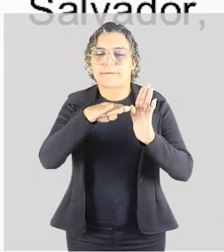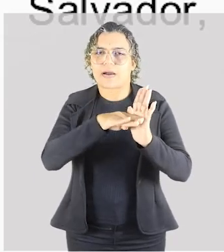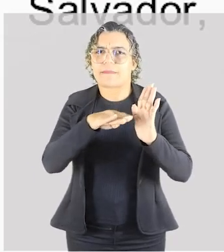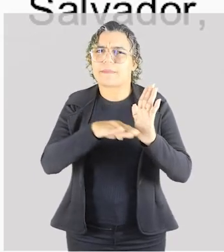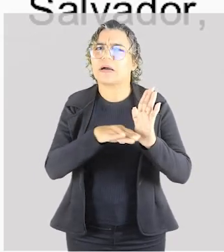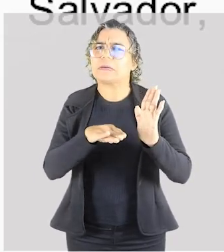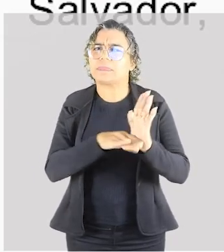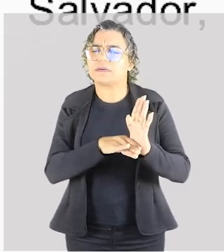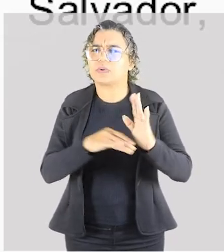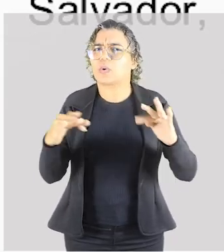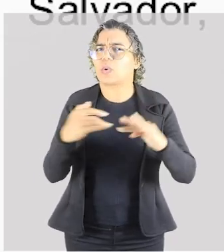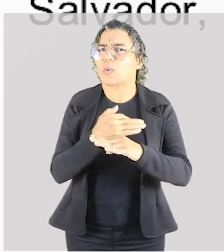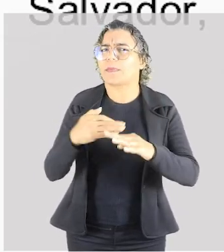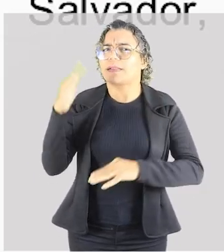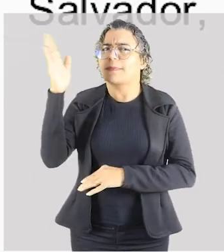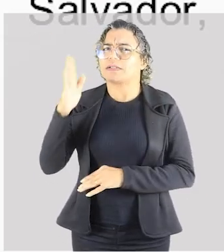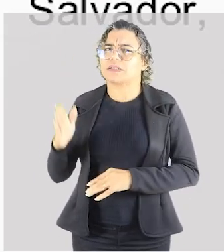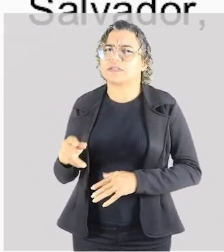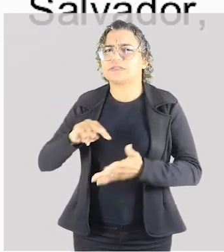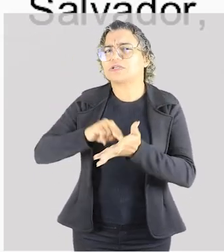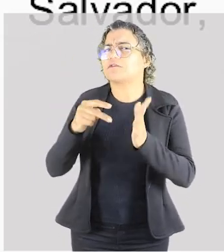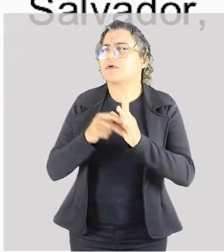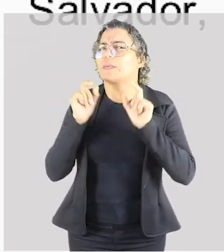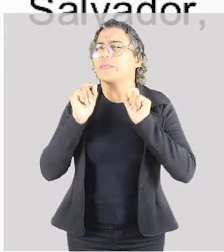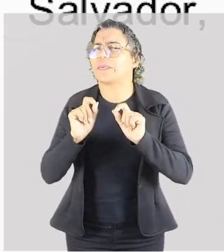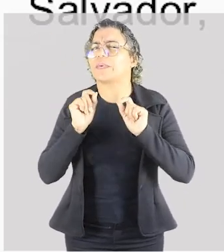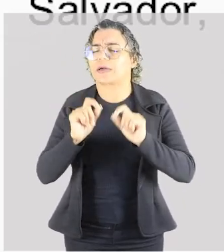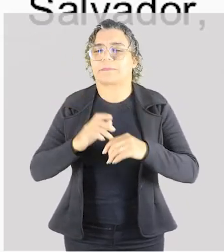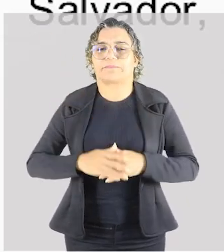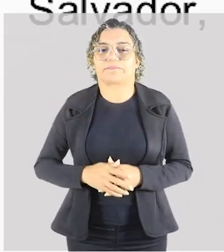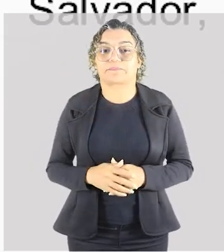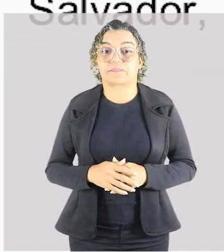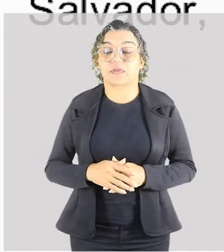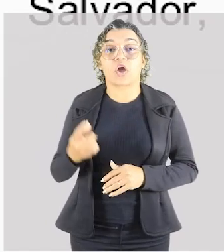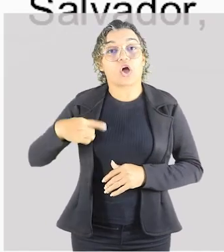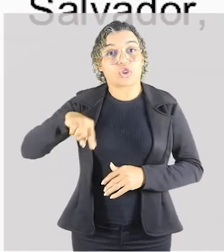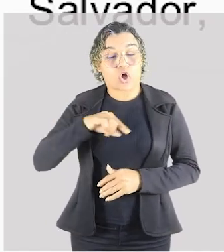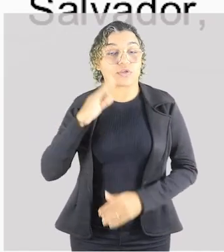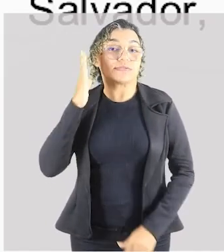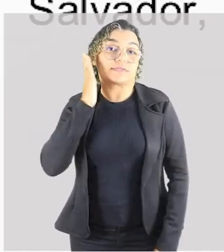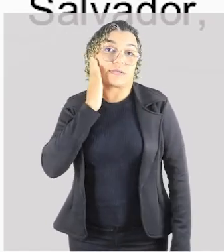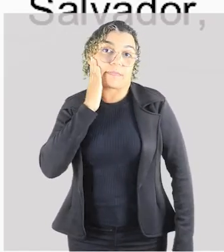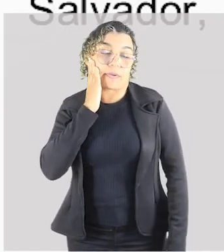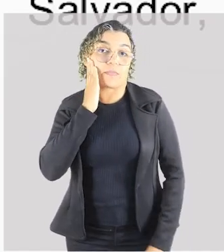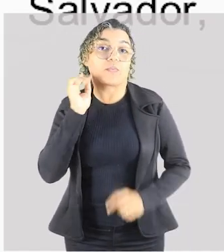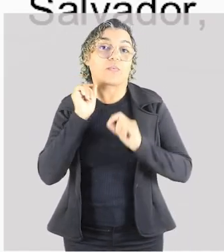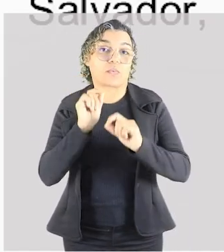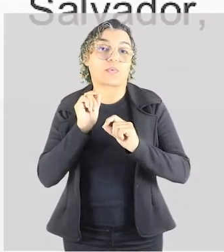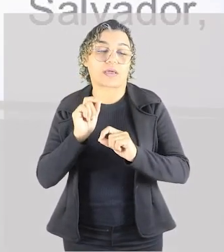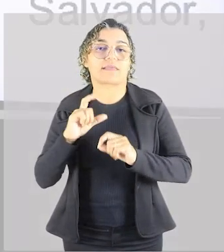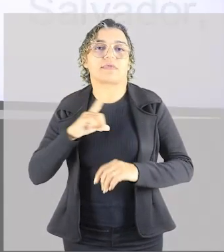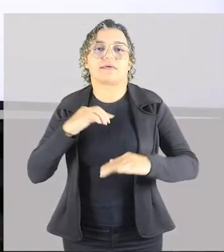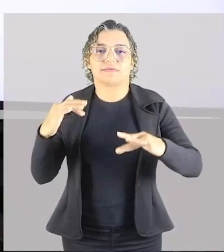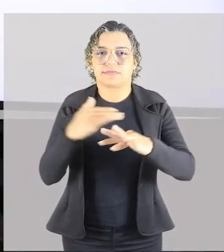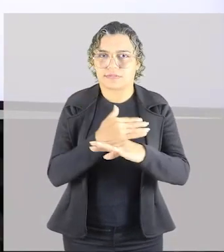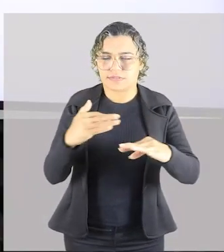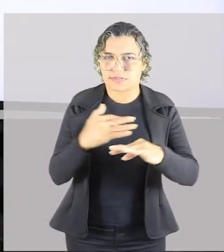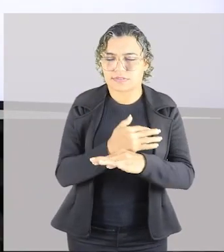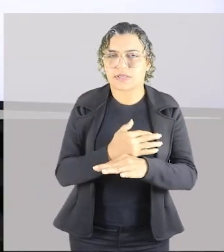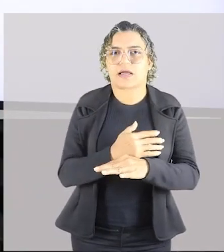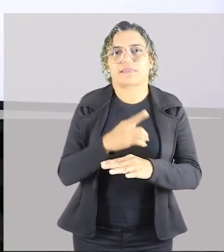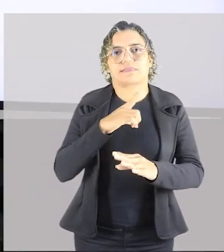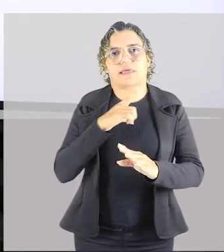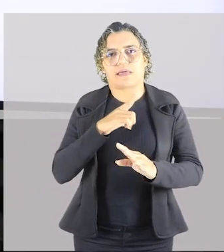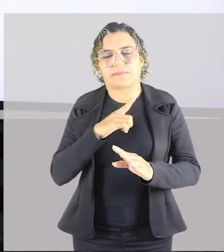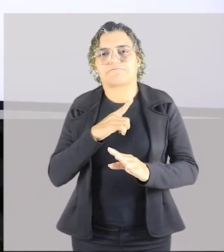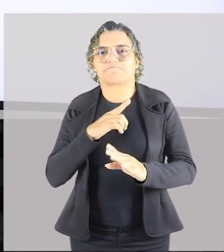que é isso, Marcos, na prática? Gente, nós sabemos que na prática vão existir cidades que têm um maior nível